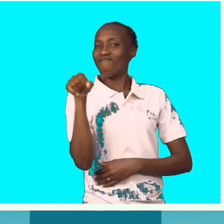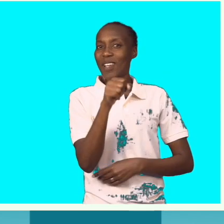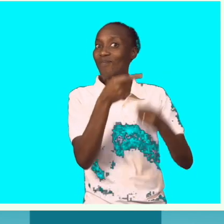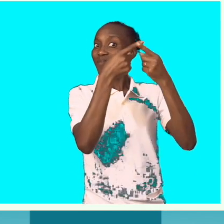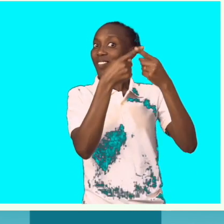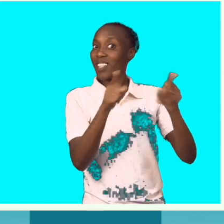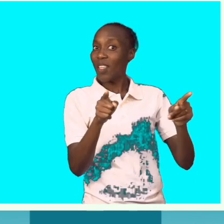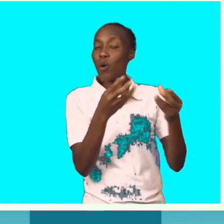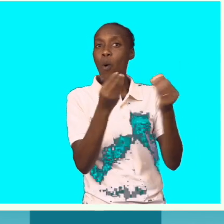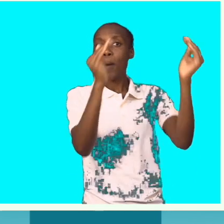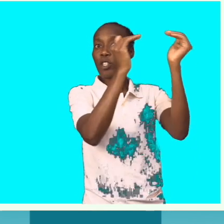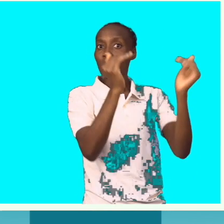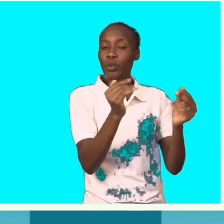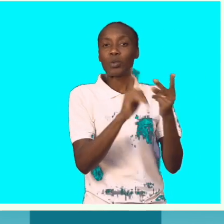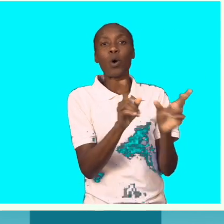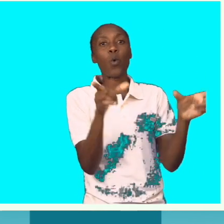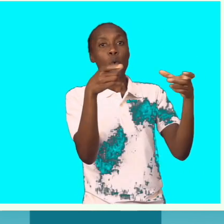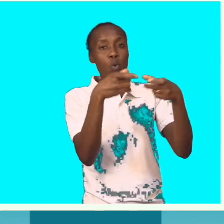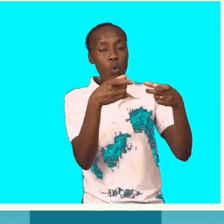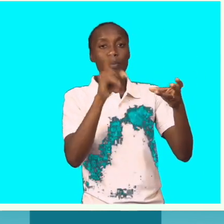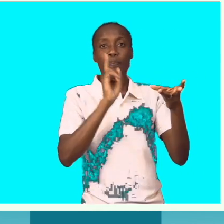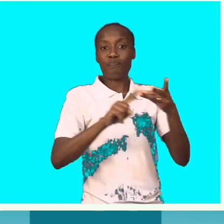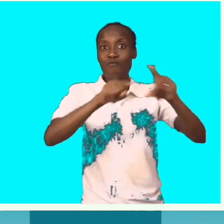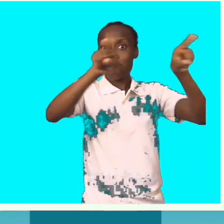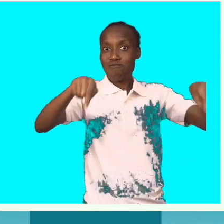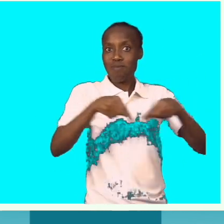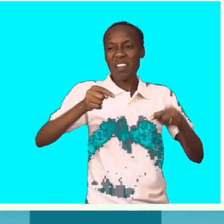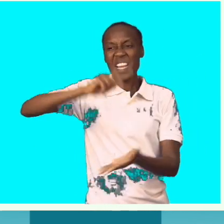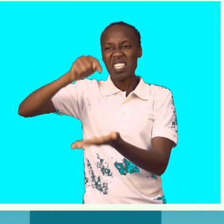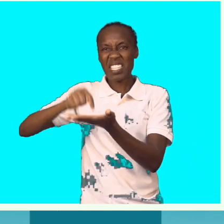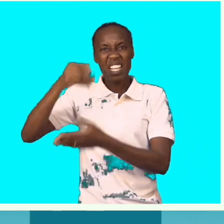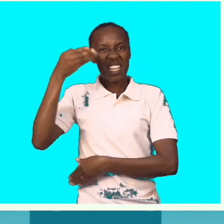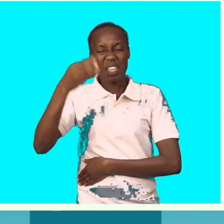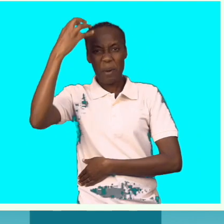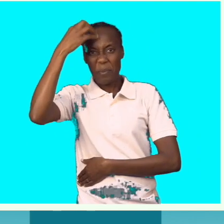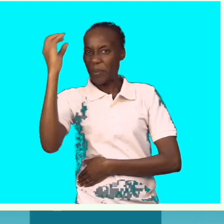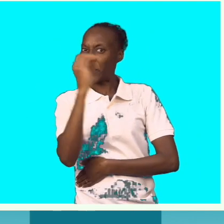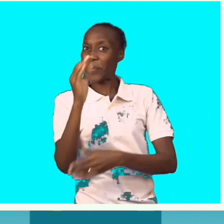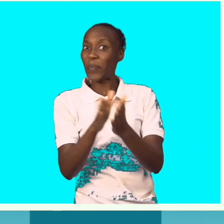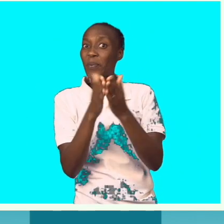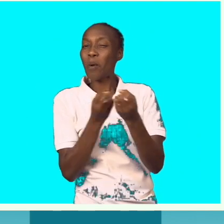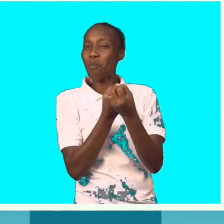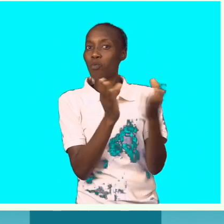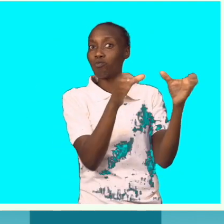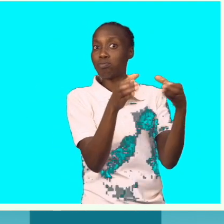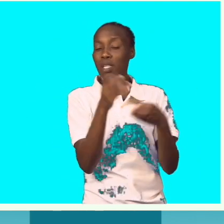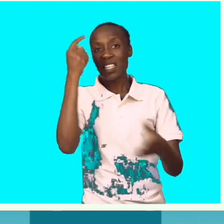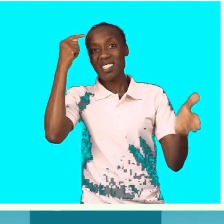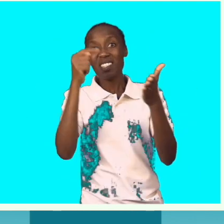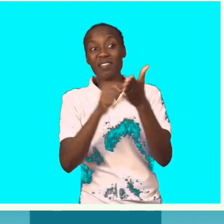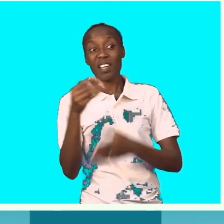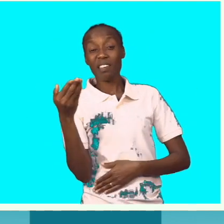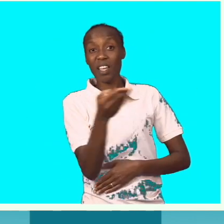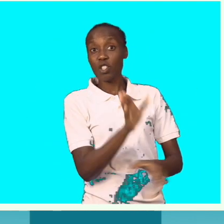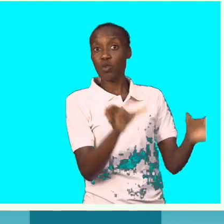têm as condições como Mafil, temos de estruturas, temos do clube, campo, há muitas equipes aqui na cidade e não têm isto. Então,